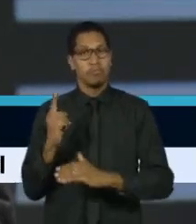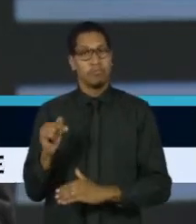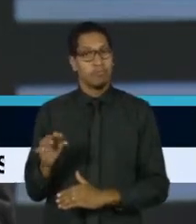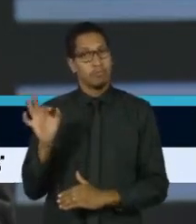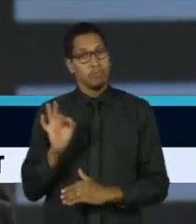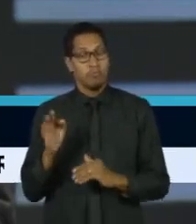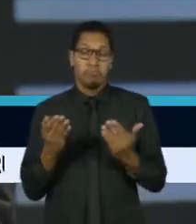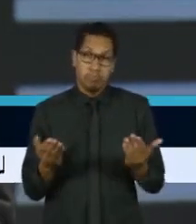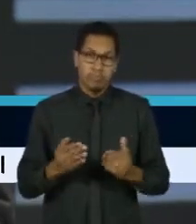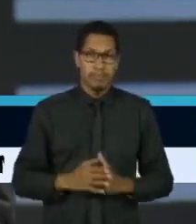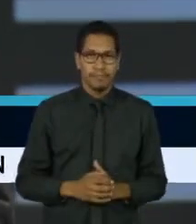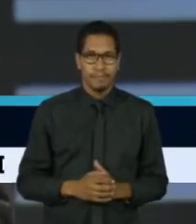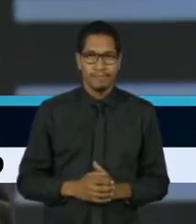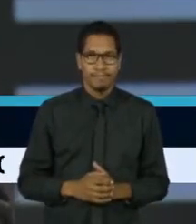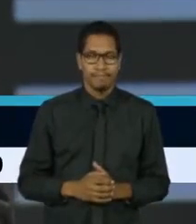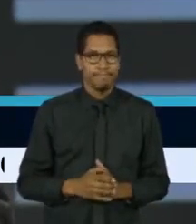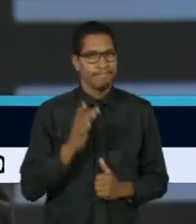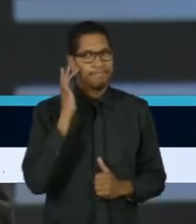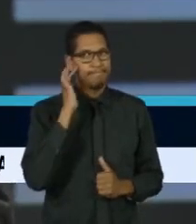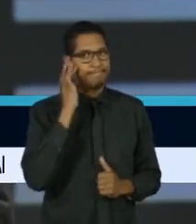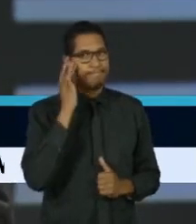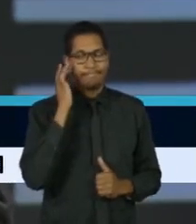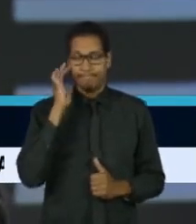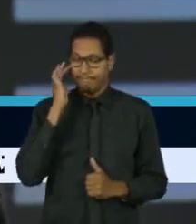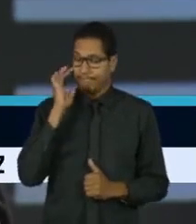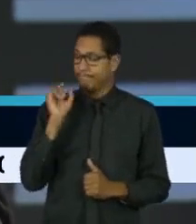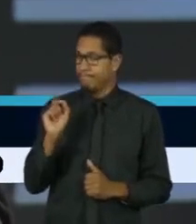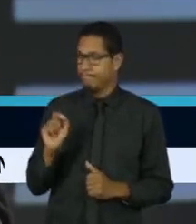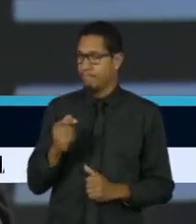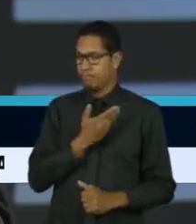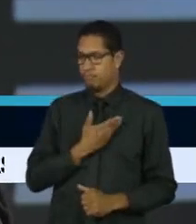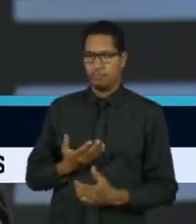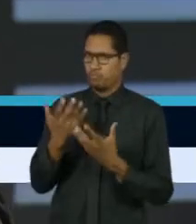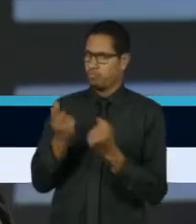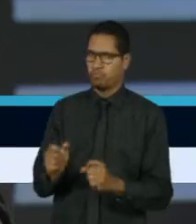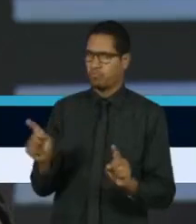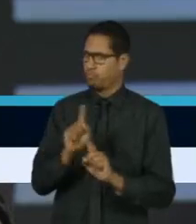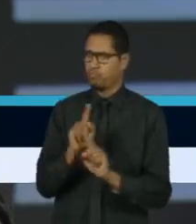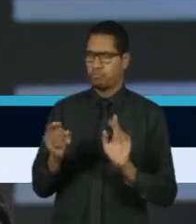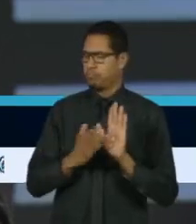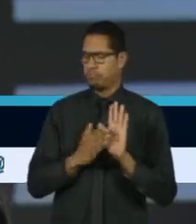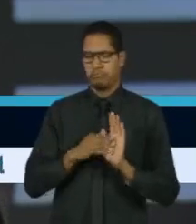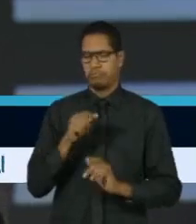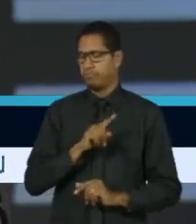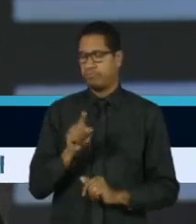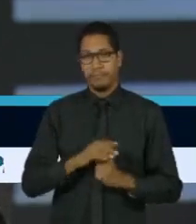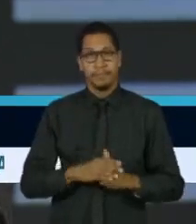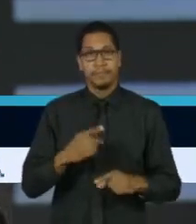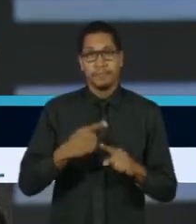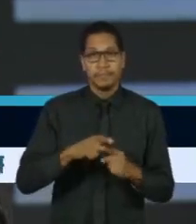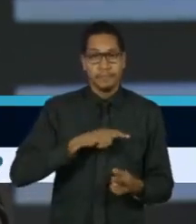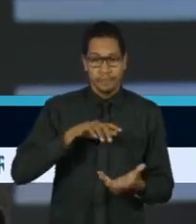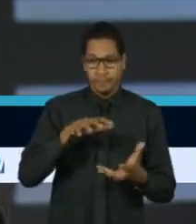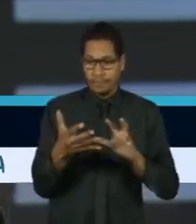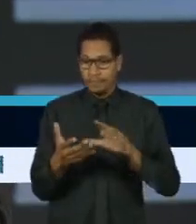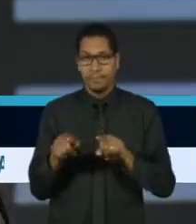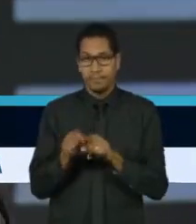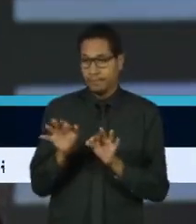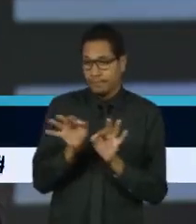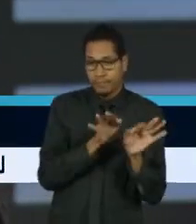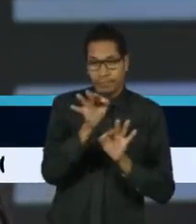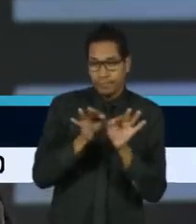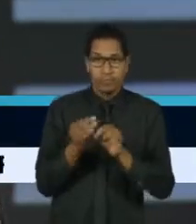se coloca nesse momento é que não se faz uma reforma desse tamanho, mexendo com tanto dinheiro, tanto